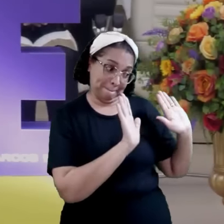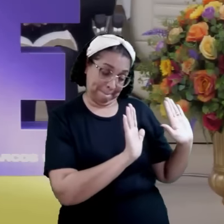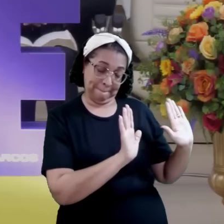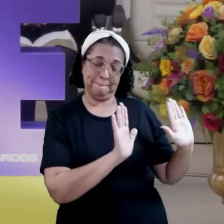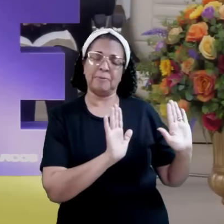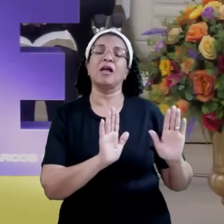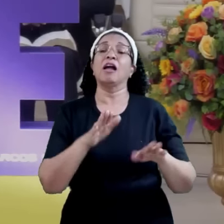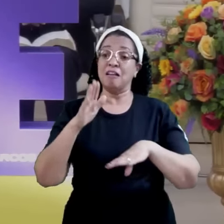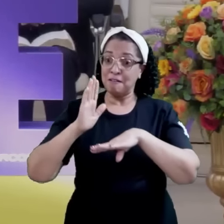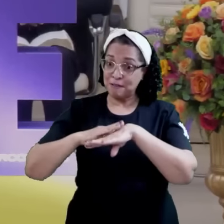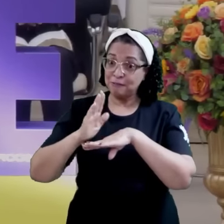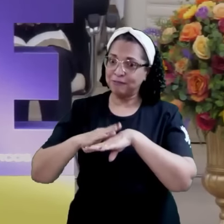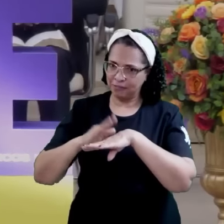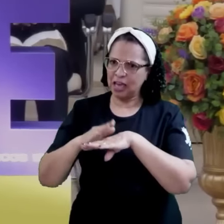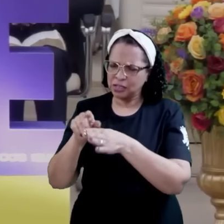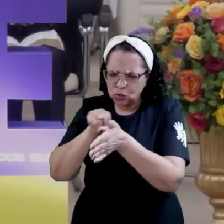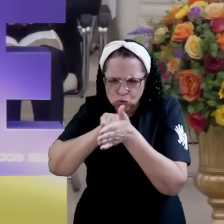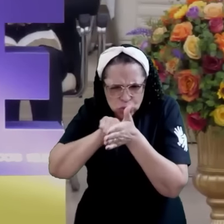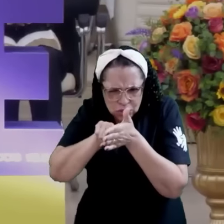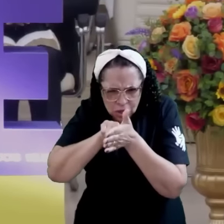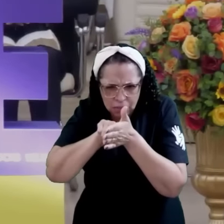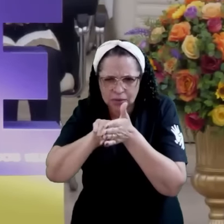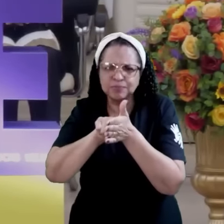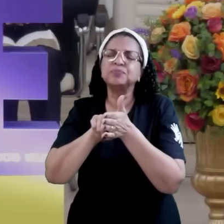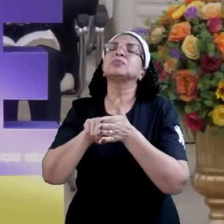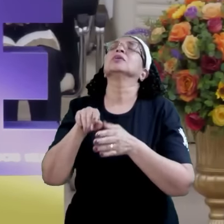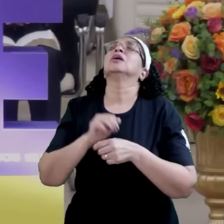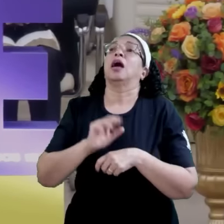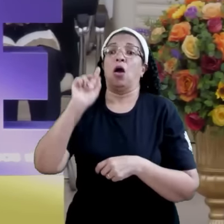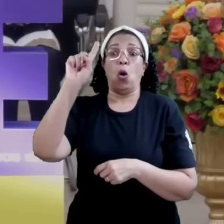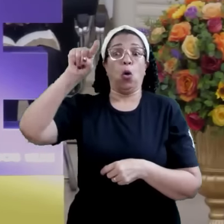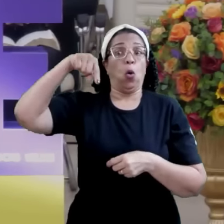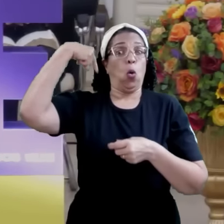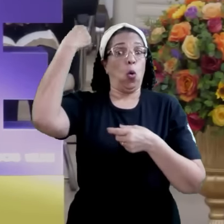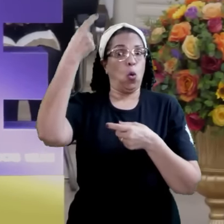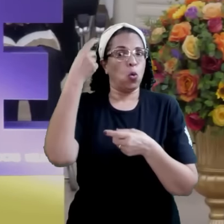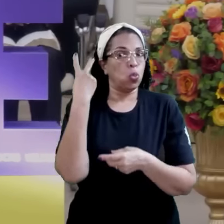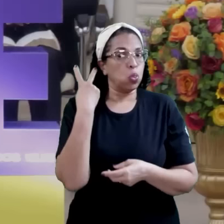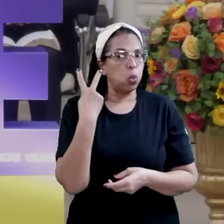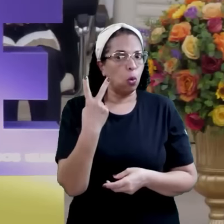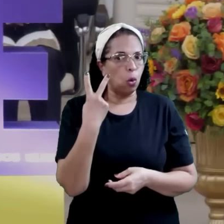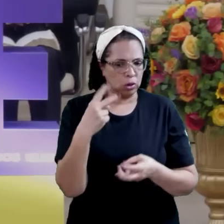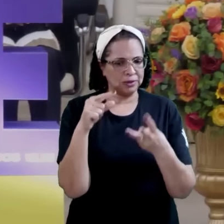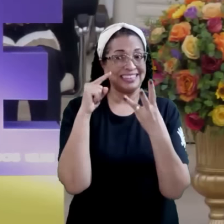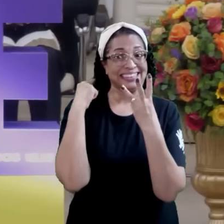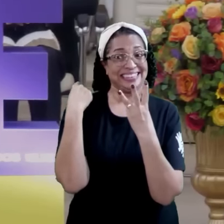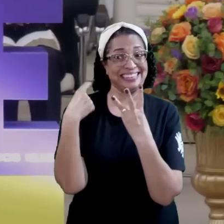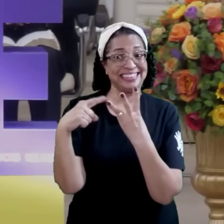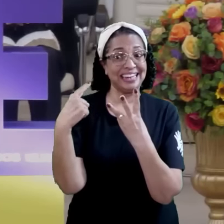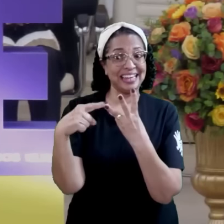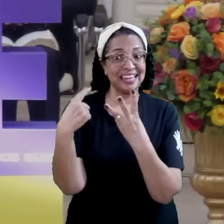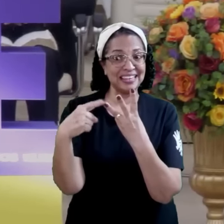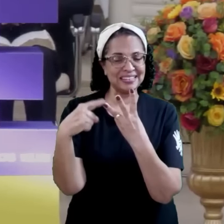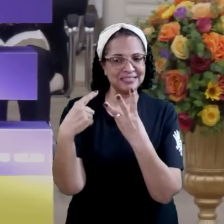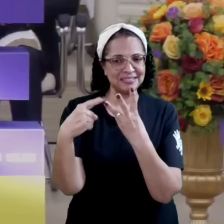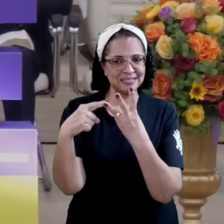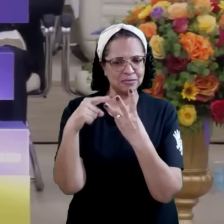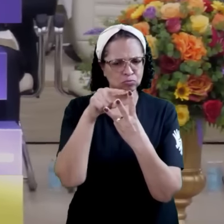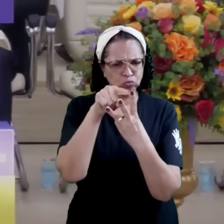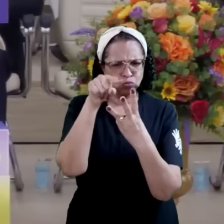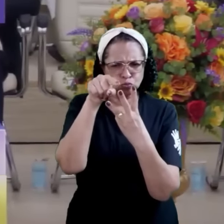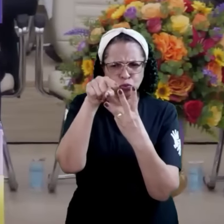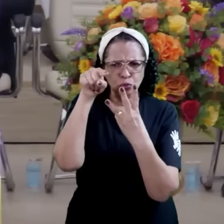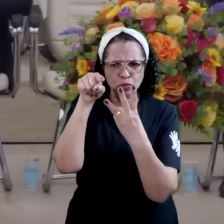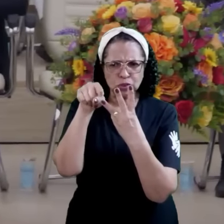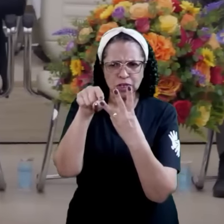irmãos o médico ficou um pouco confuso pediu uma segunda confirmação na terceira confirmação a junta do hospital chamou o pai falou assim ó eu não sei o que